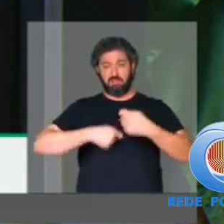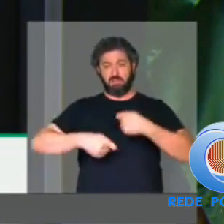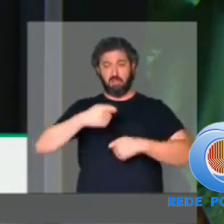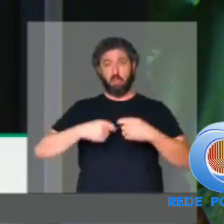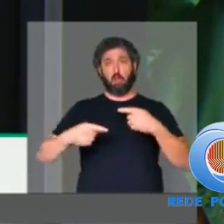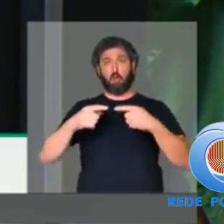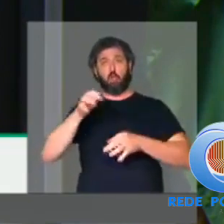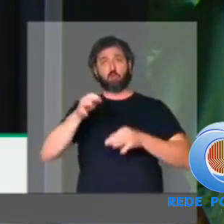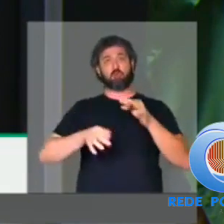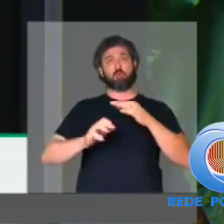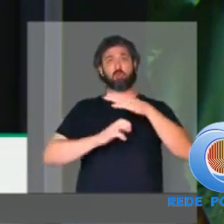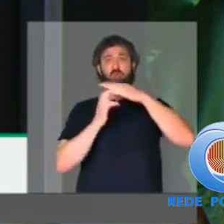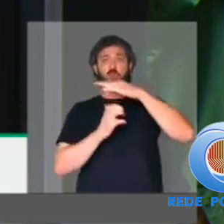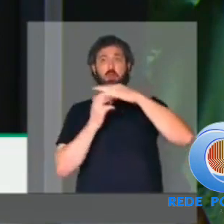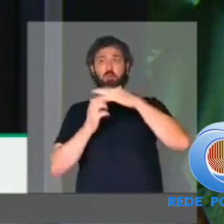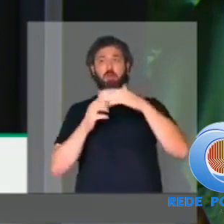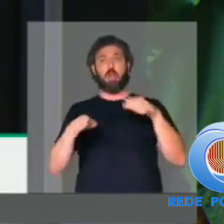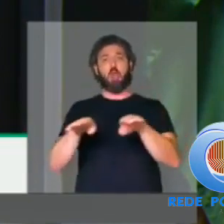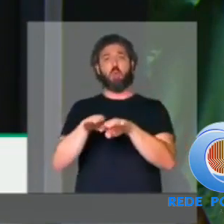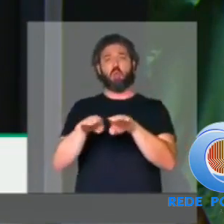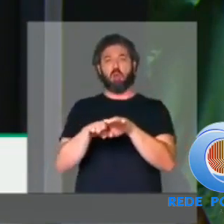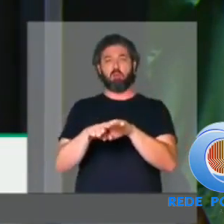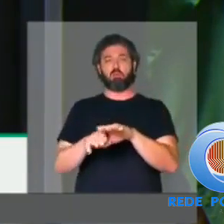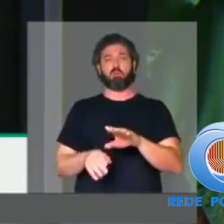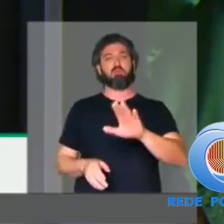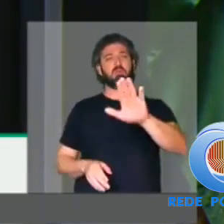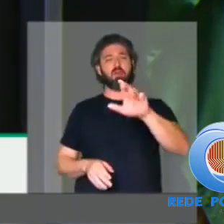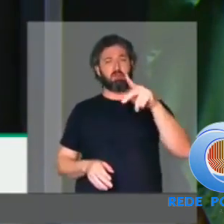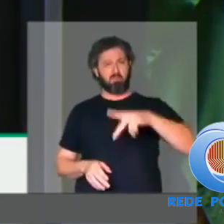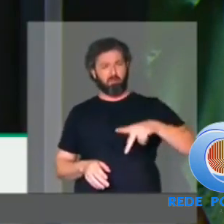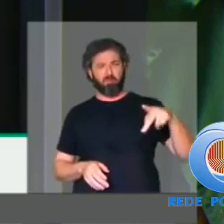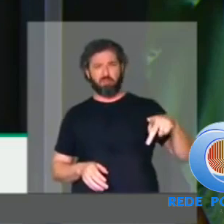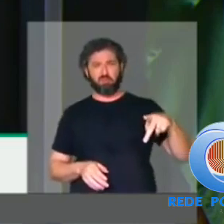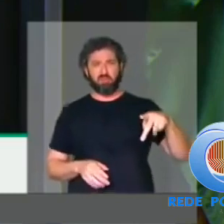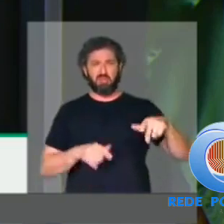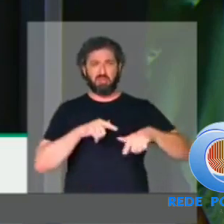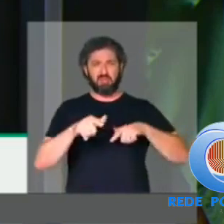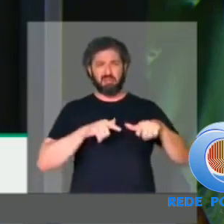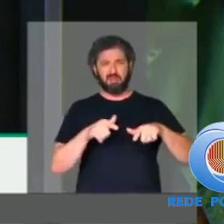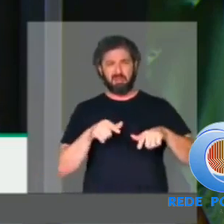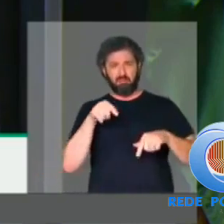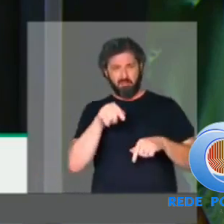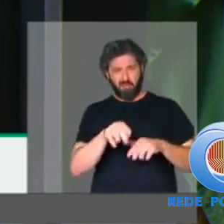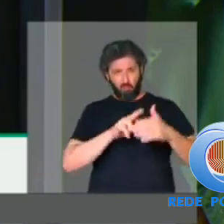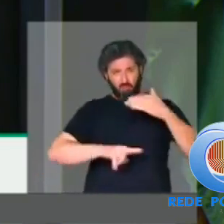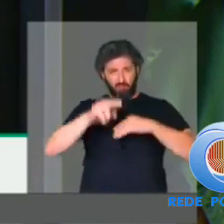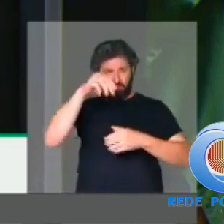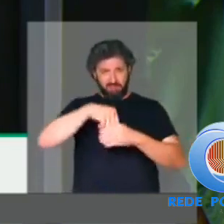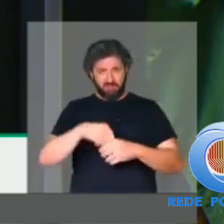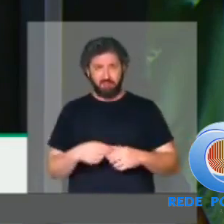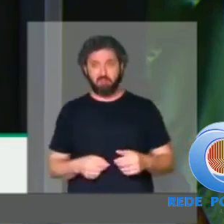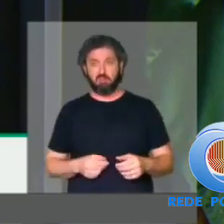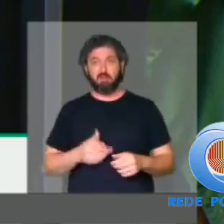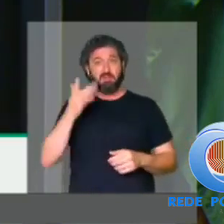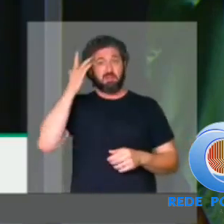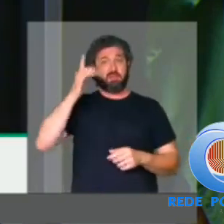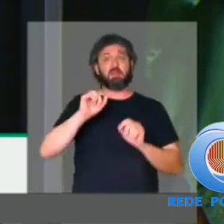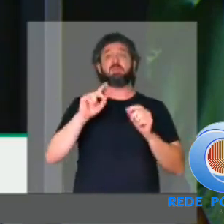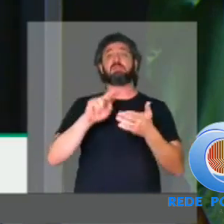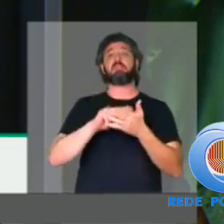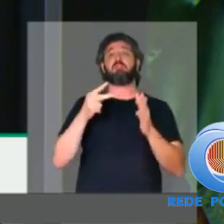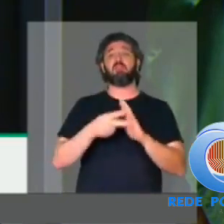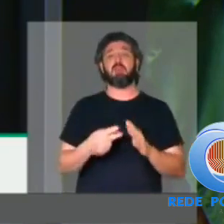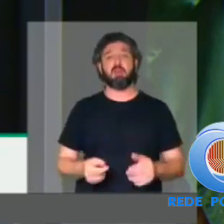negócios jurídicos e empresariais paritários. Os professores que trabalham com essa matéria nas universidades não sabem do que